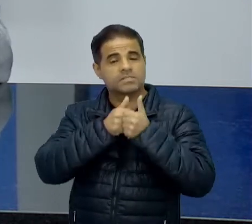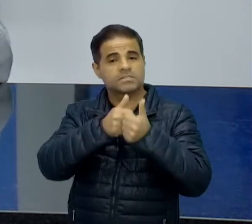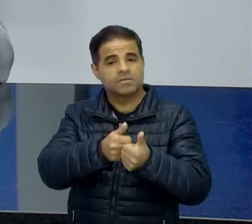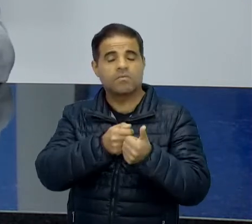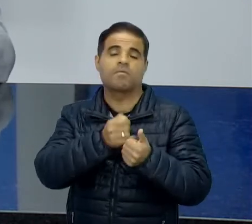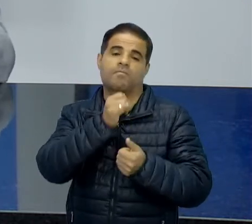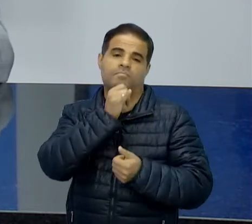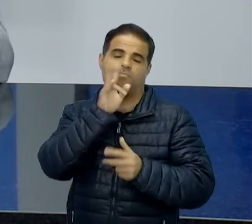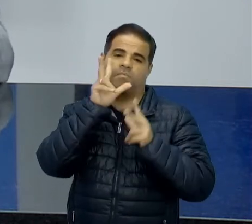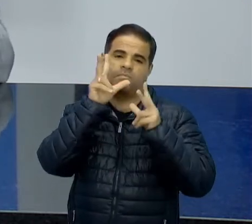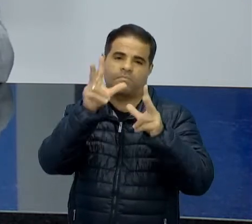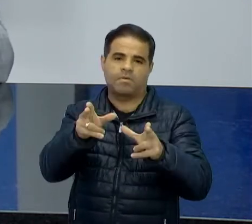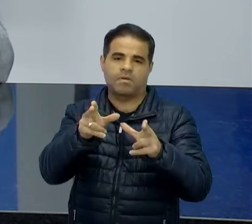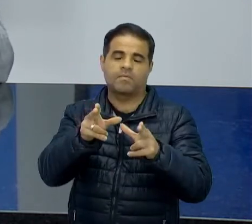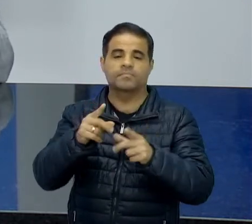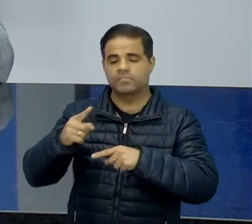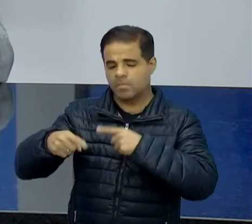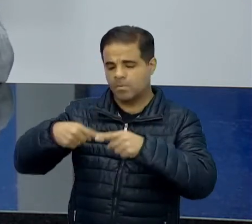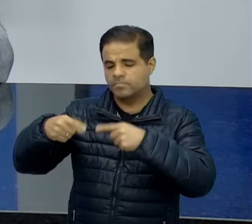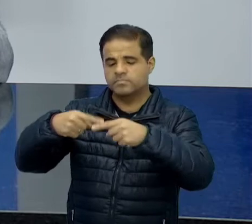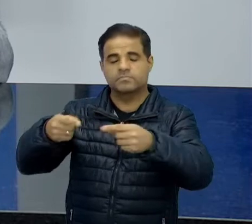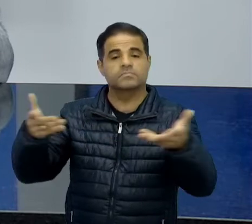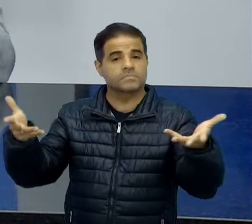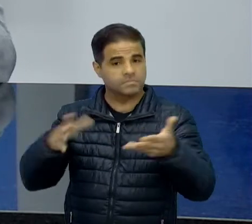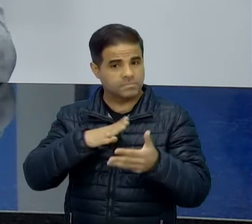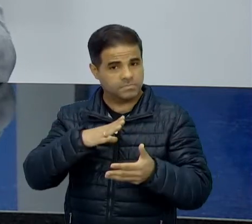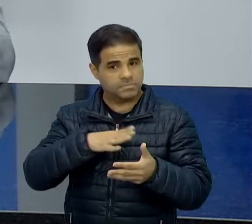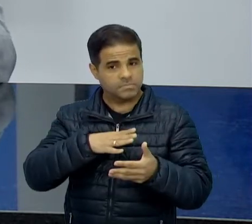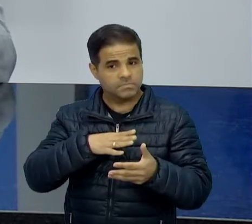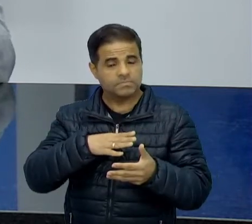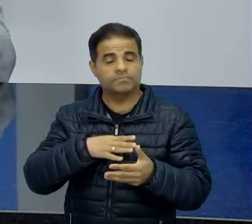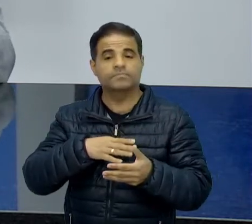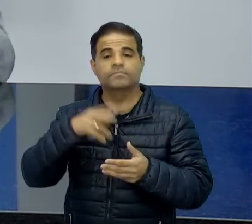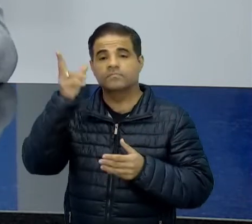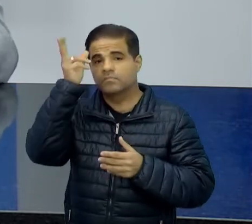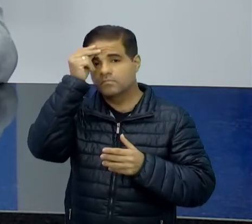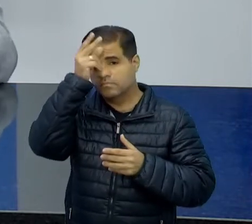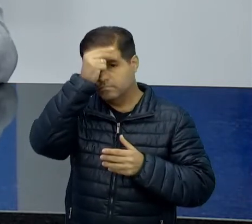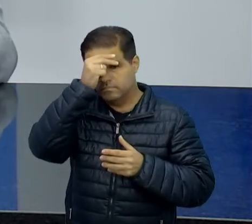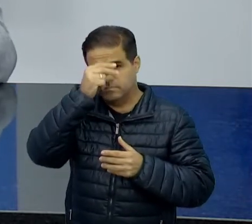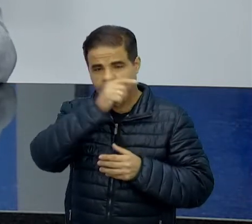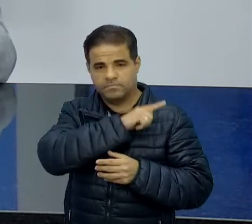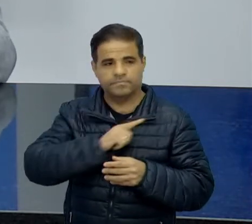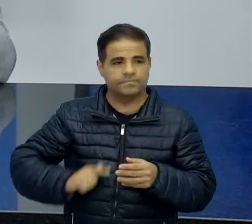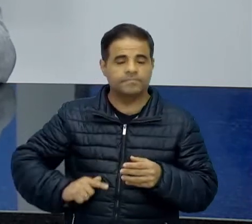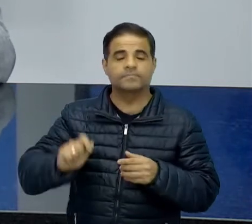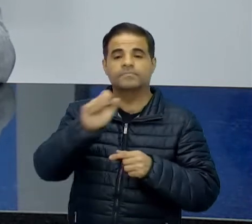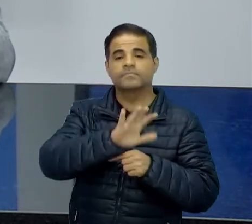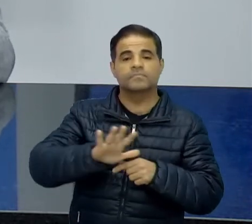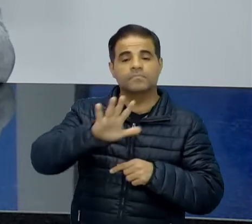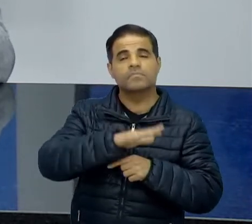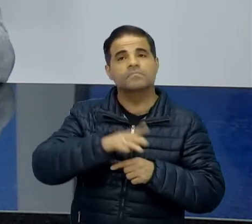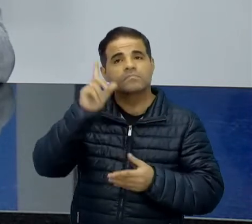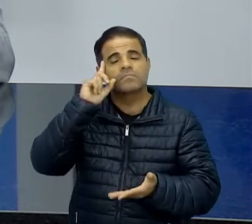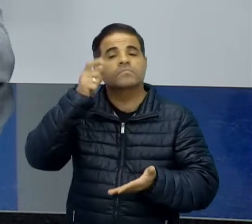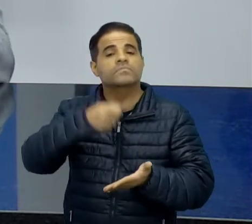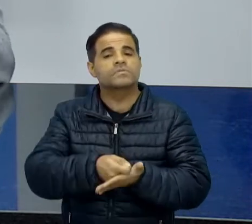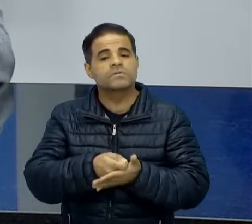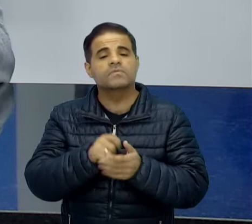exemplo. Então, para modernizar as grandes cidades, o que os prefeitos e governadores fizeram, né? Eles